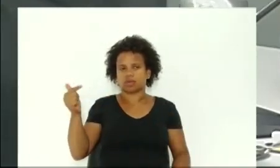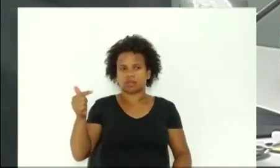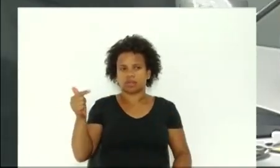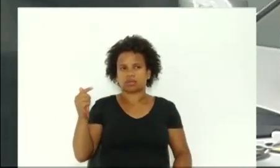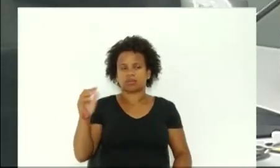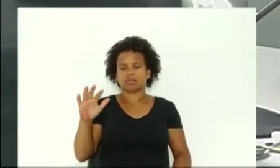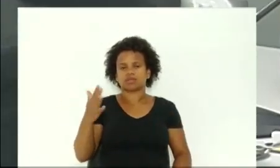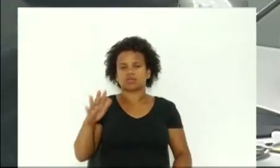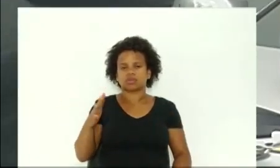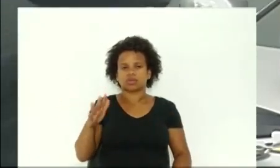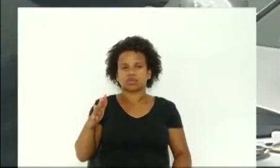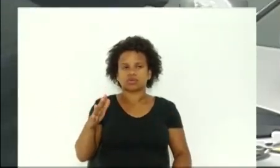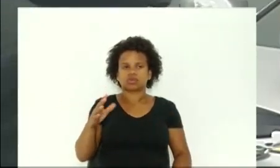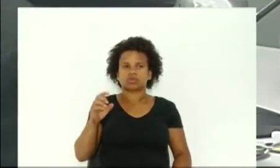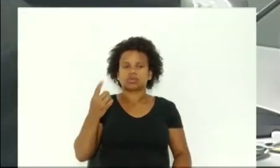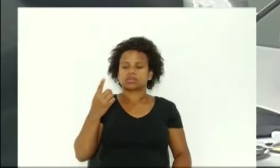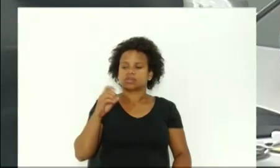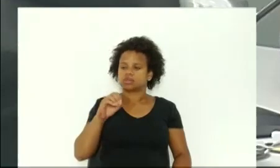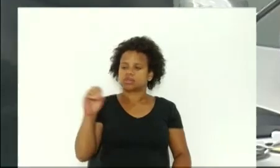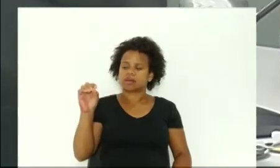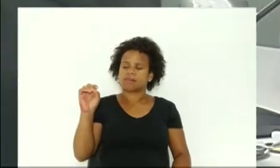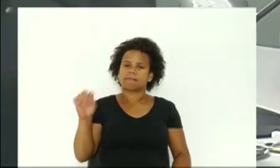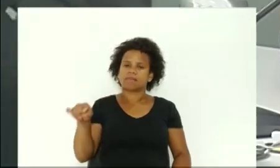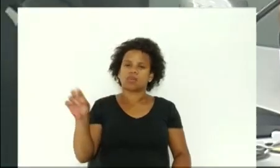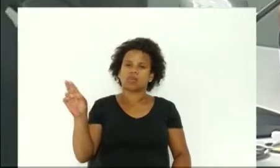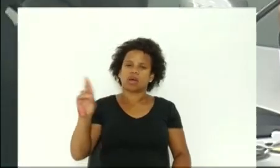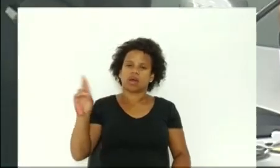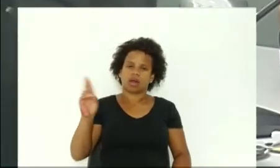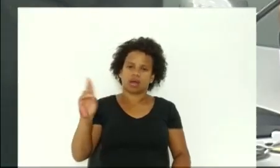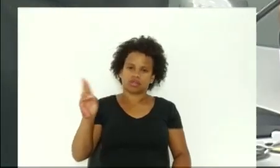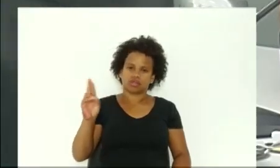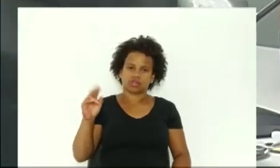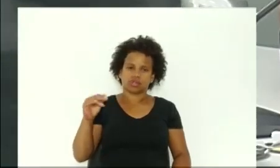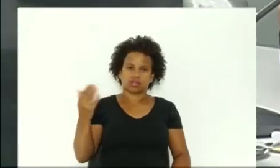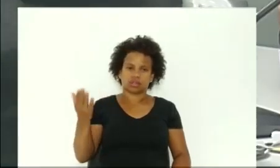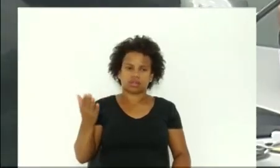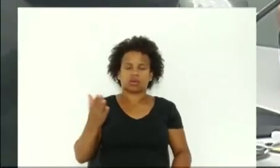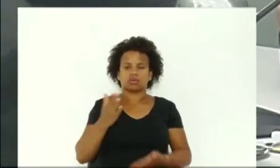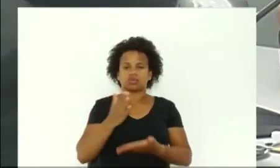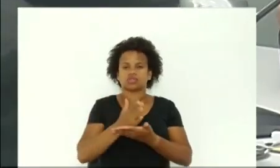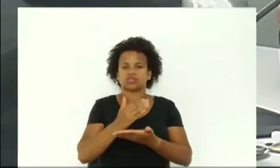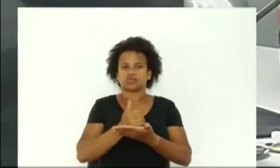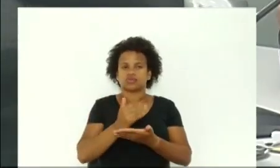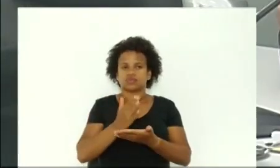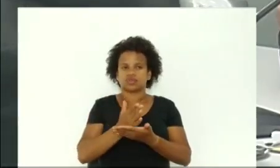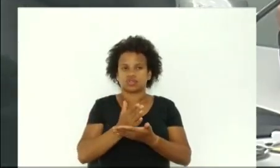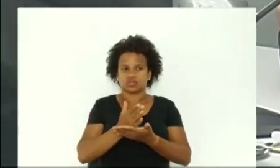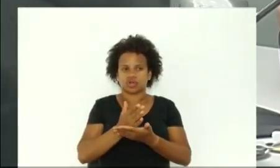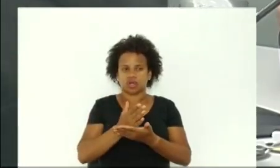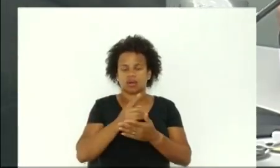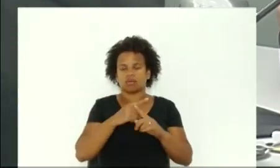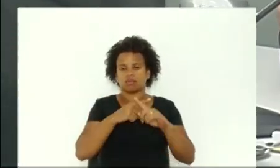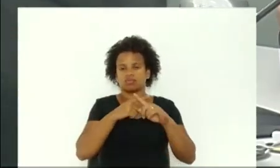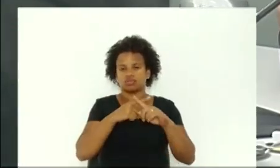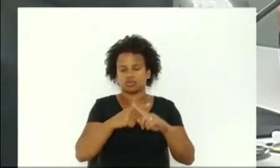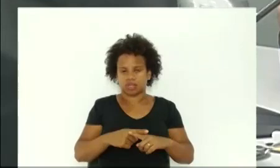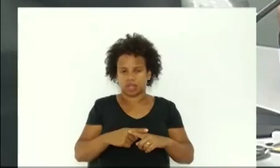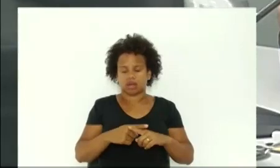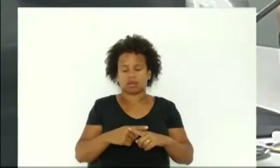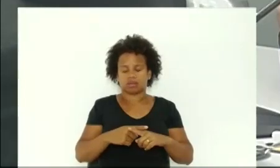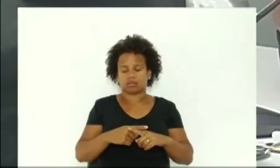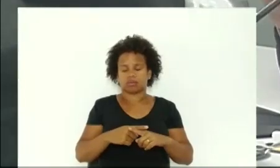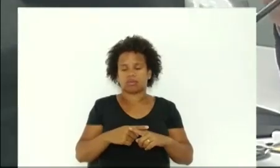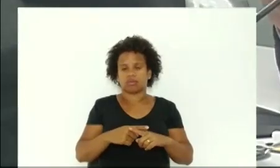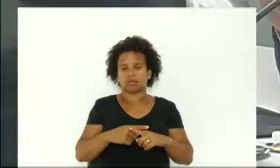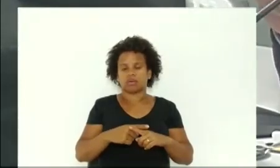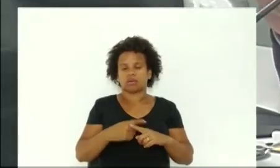torno de R$100 mil. Então, se dividir o preço do metro quadrado e multiplicar pela doação que o munícipe está